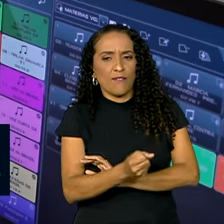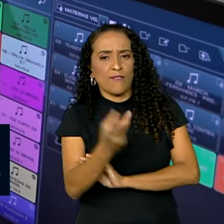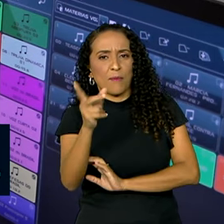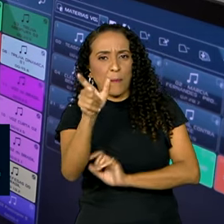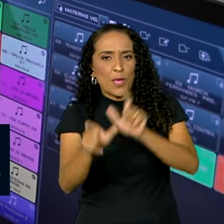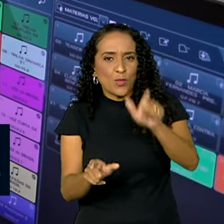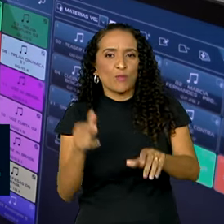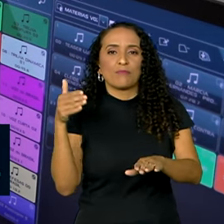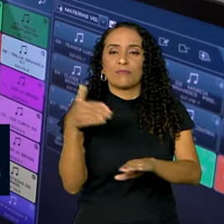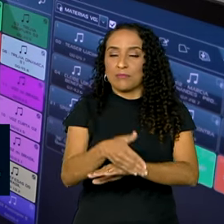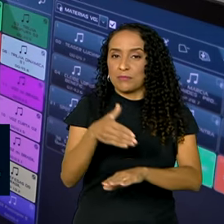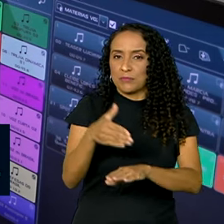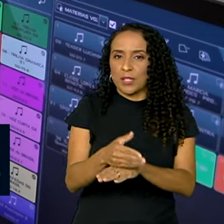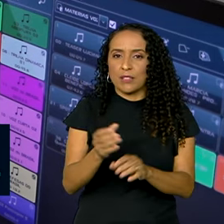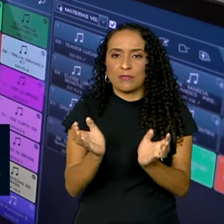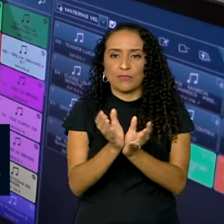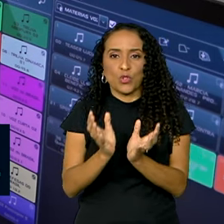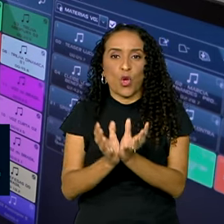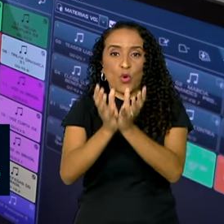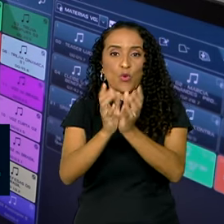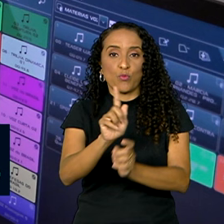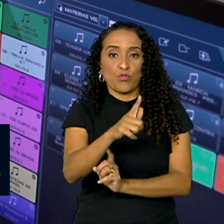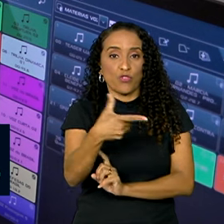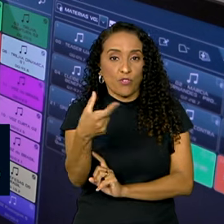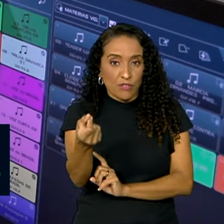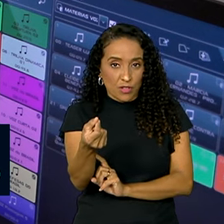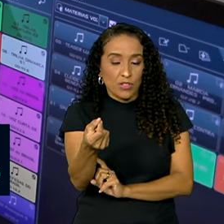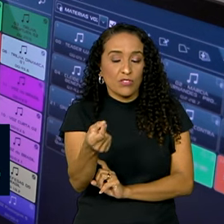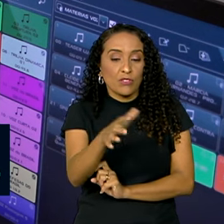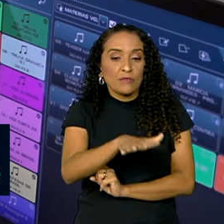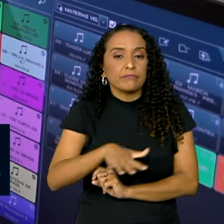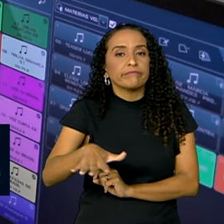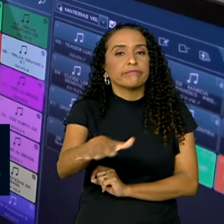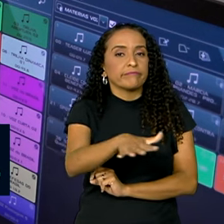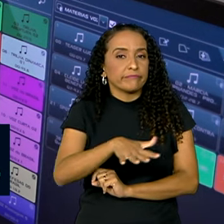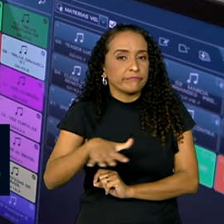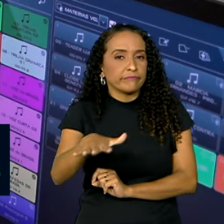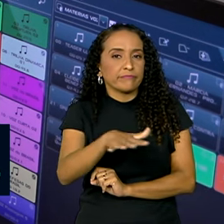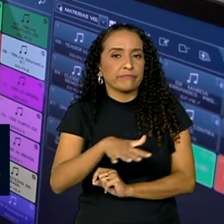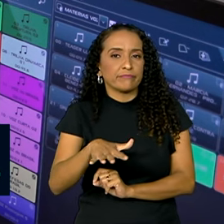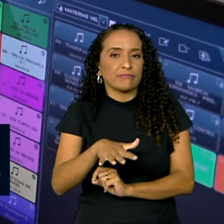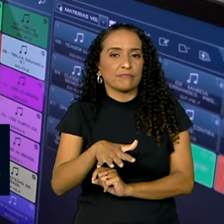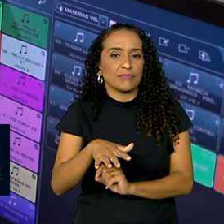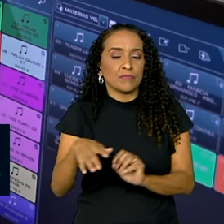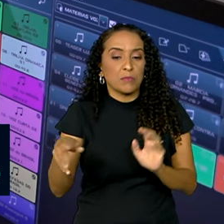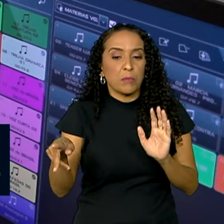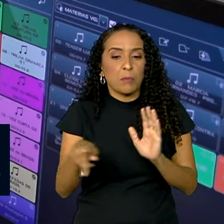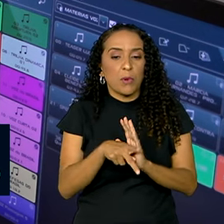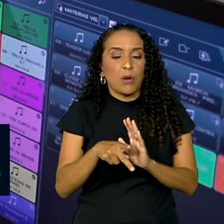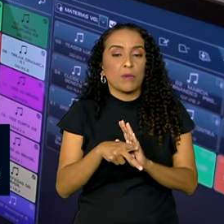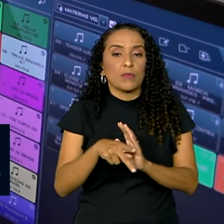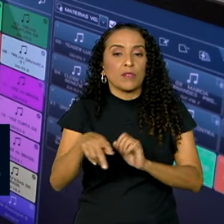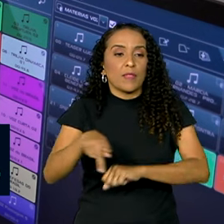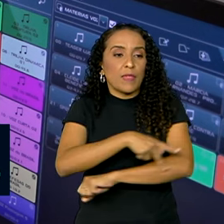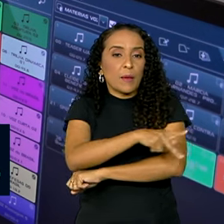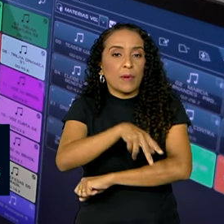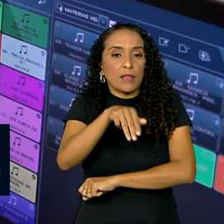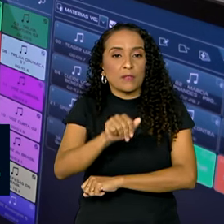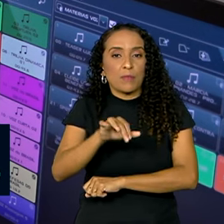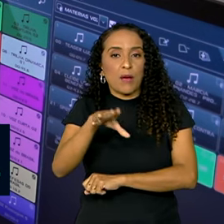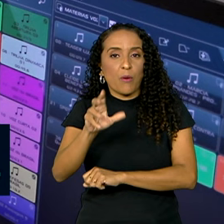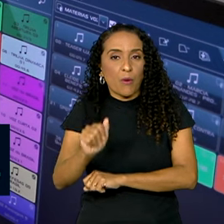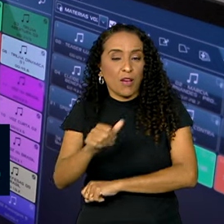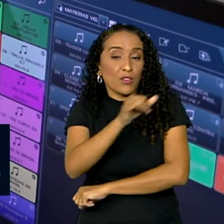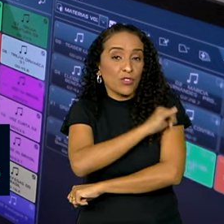pessoas participando na Cúpula do G20 no território do Bulevar Olímpico e da Praça Mauá no Rio de